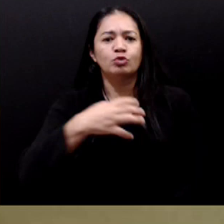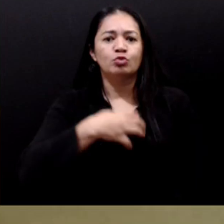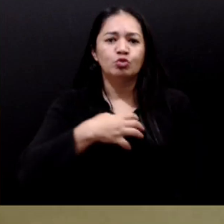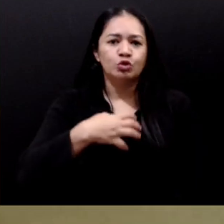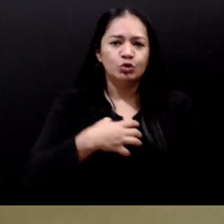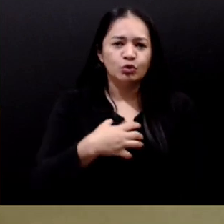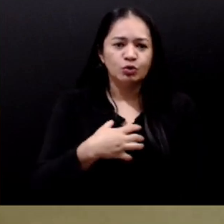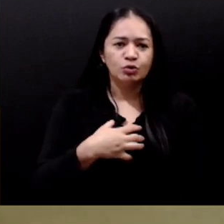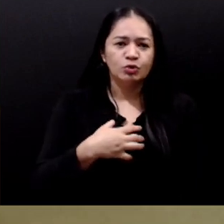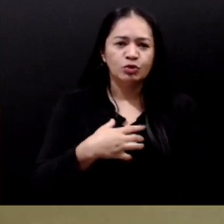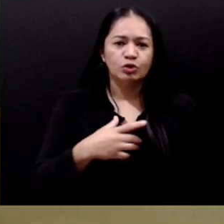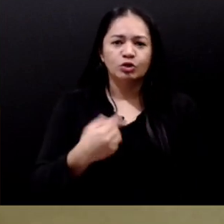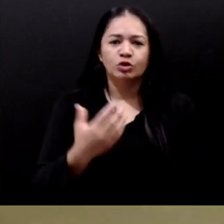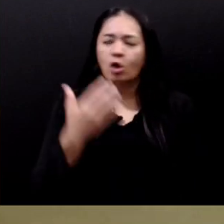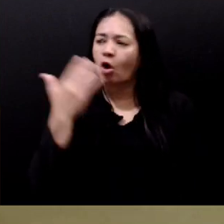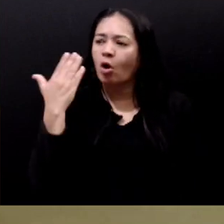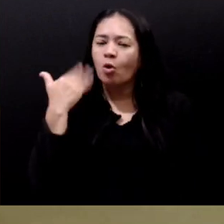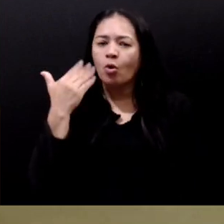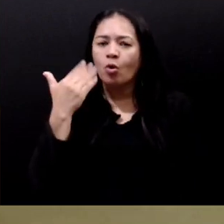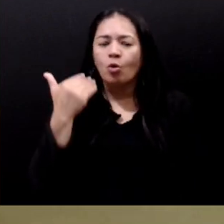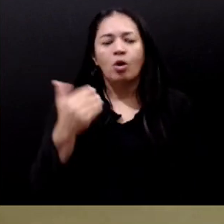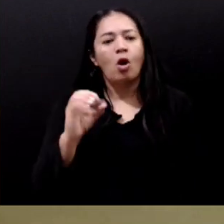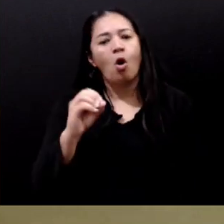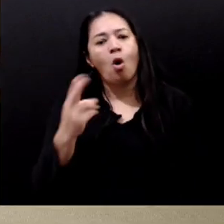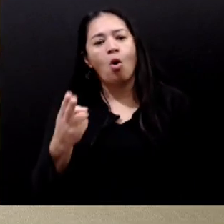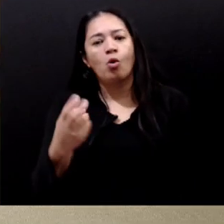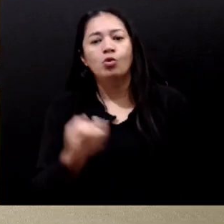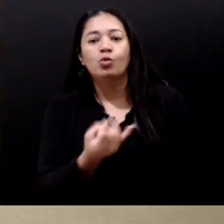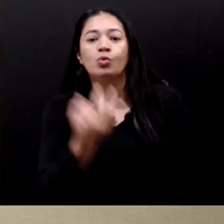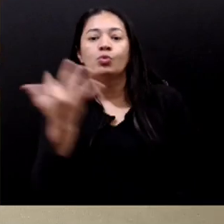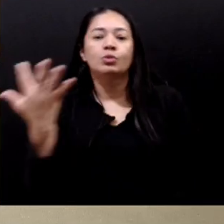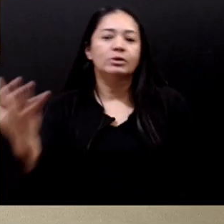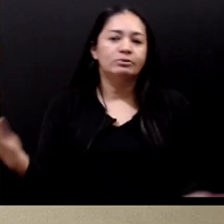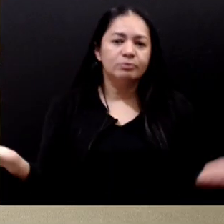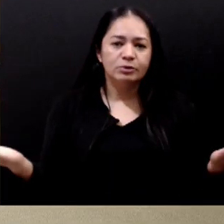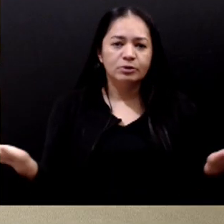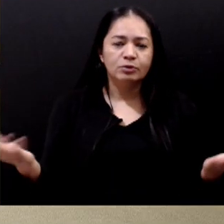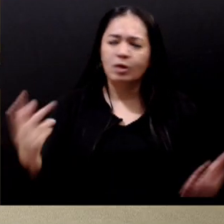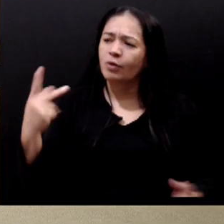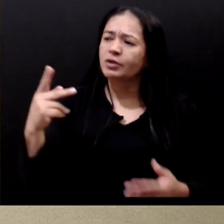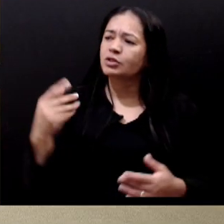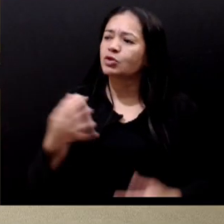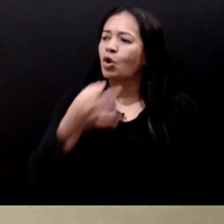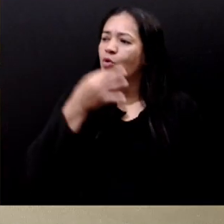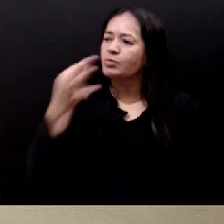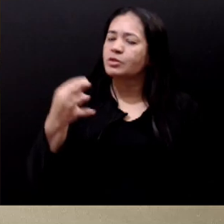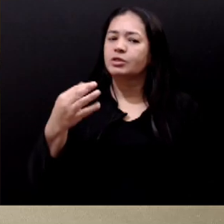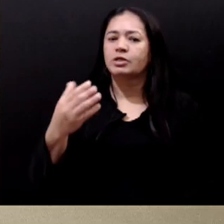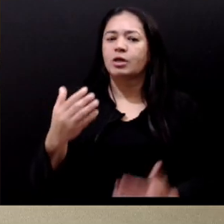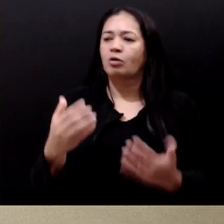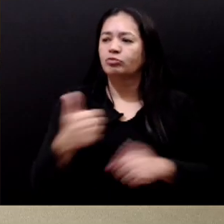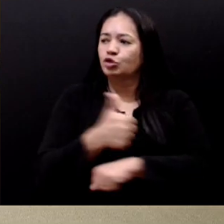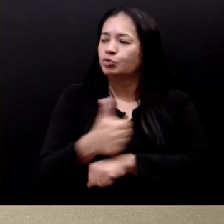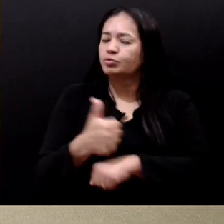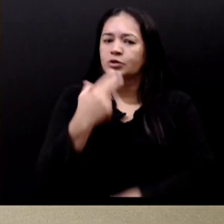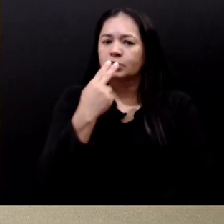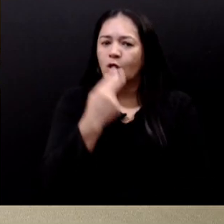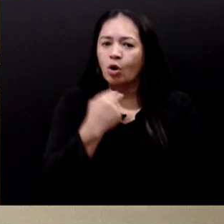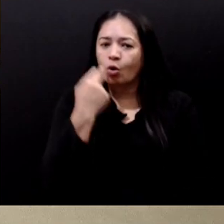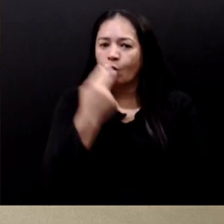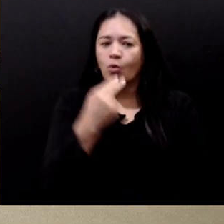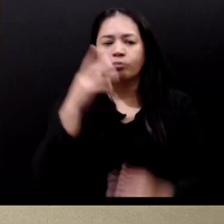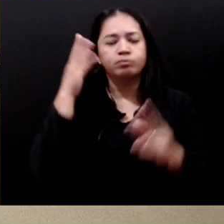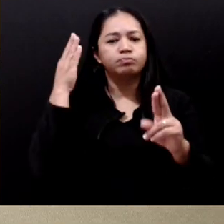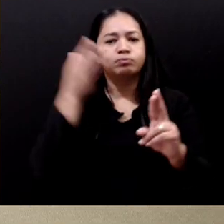gente consome ou na quantidade, né? Qual que é a sua avaliação como nutricionista referente ao que a gente come